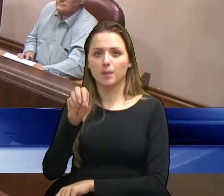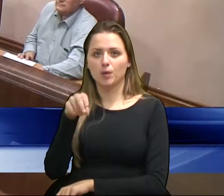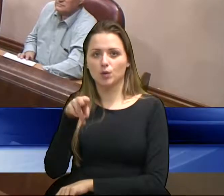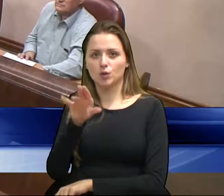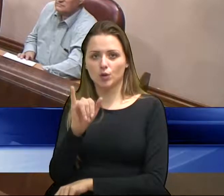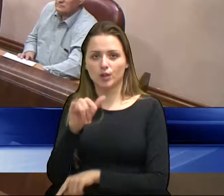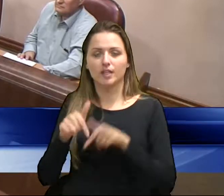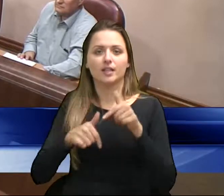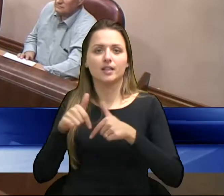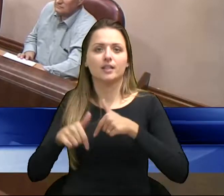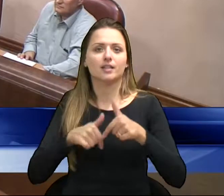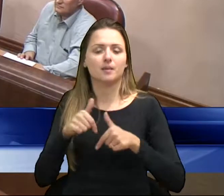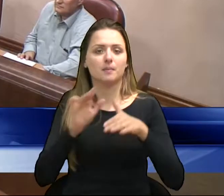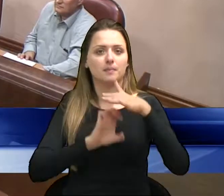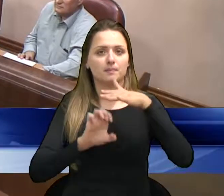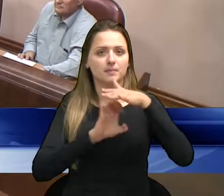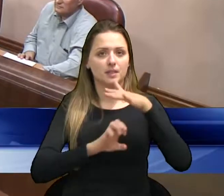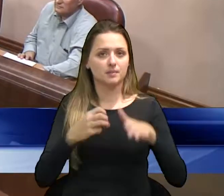na Marco Polo.